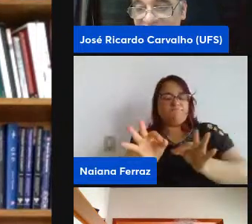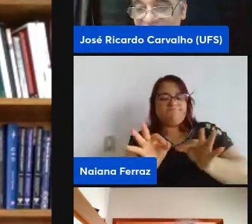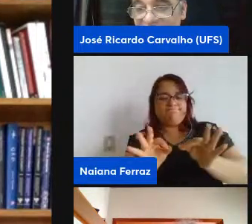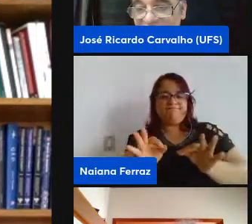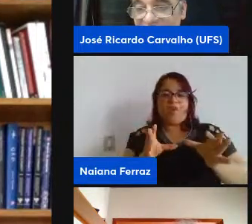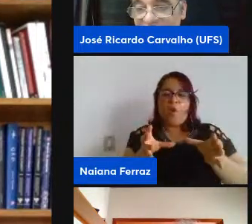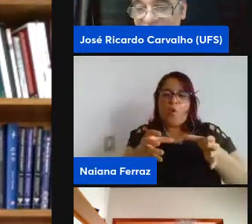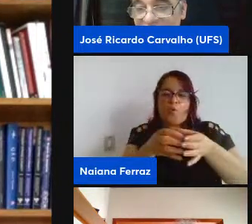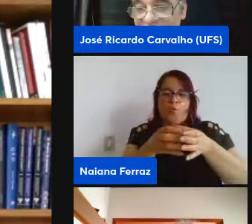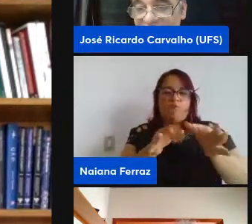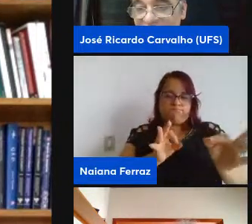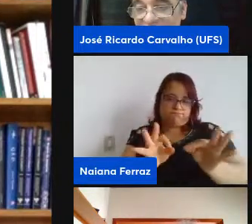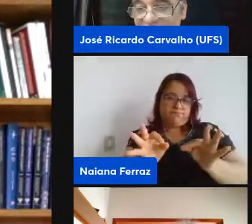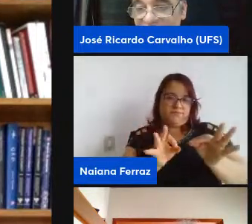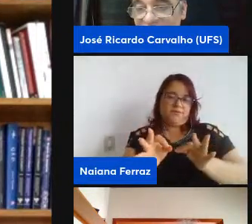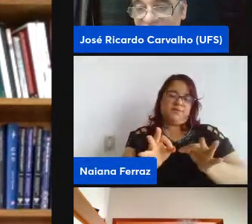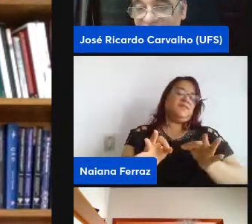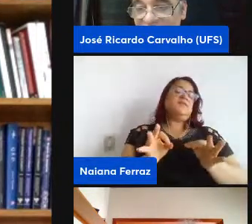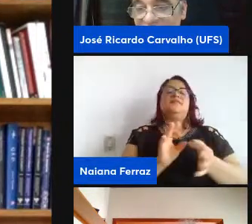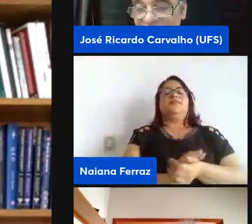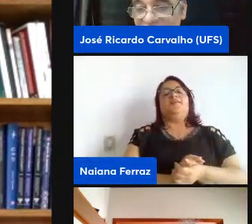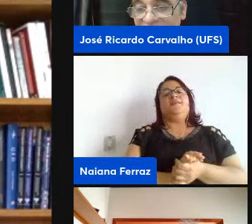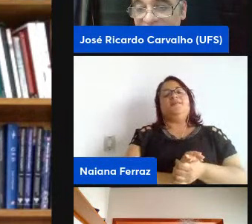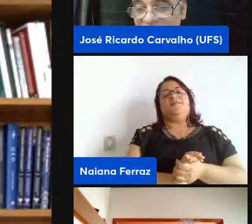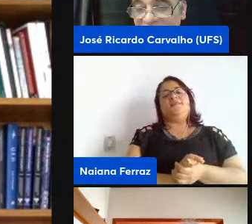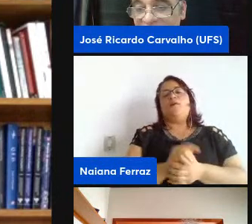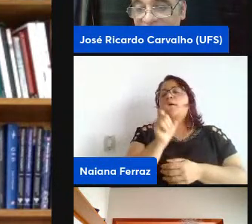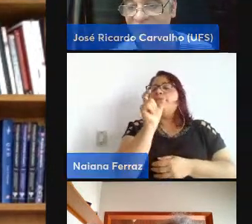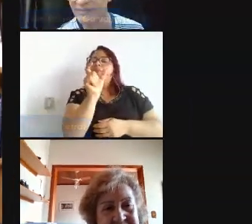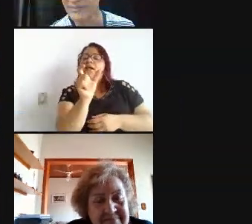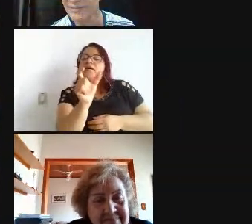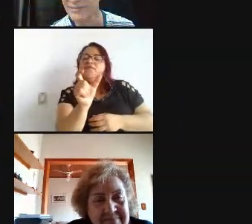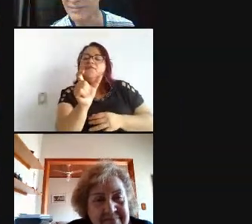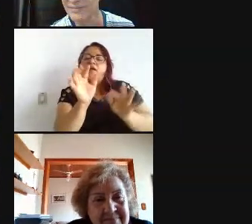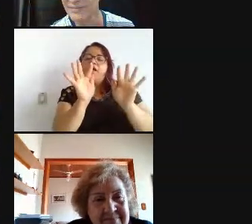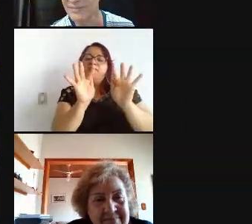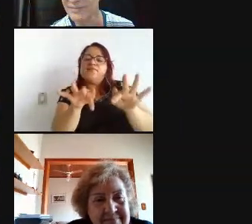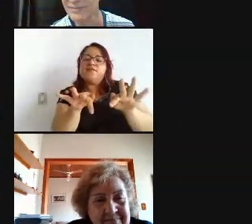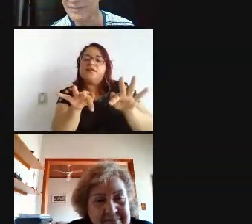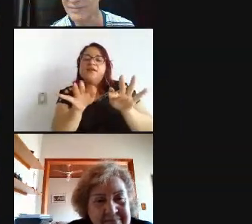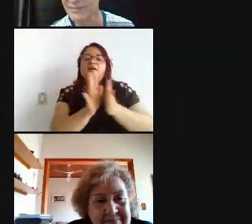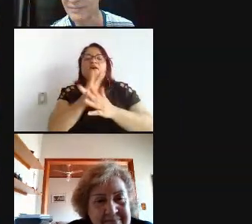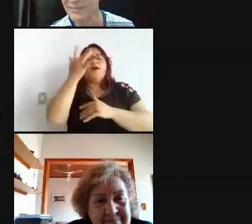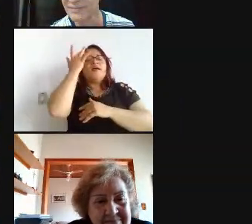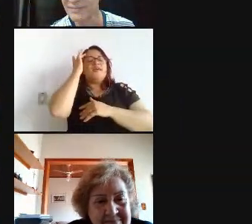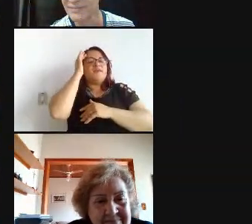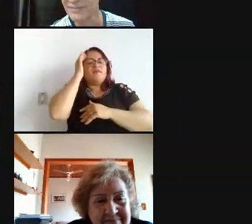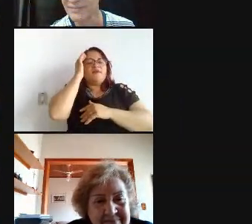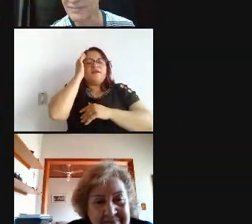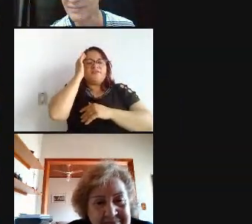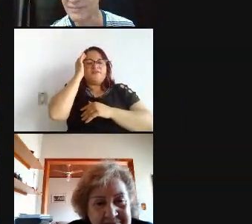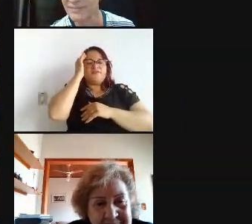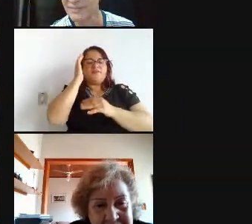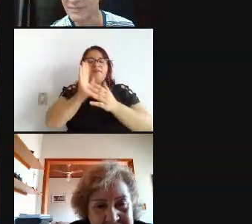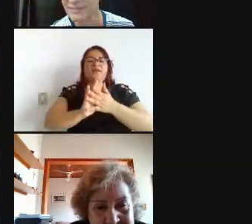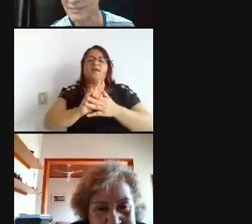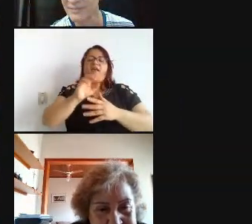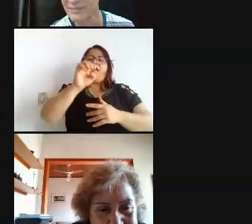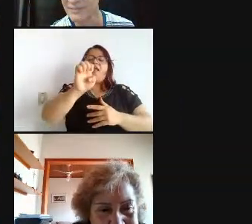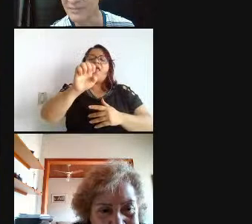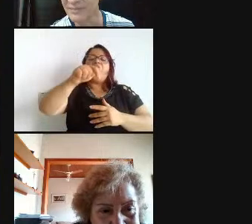dessa jornada. E uma palavrinha final, que eu acho que é essa equidade